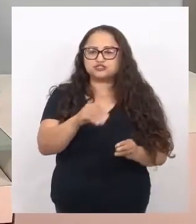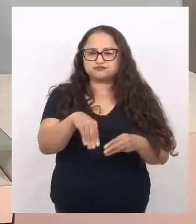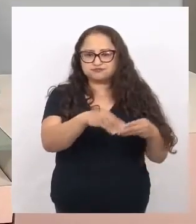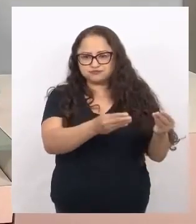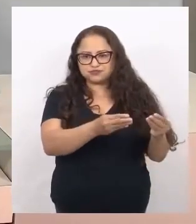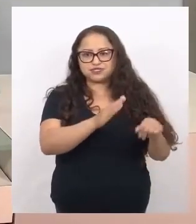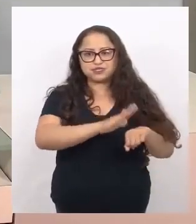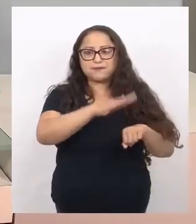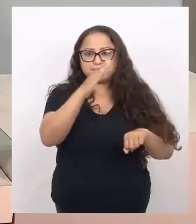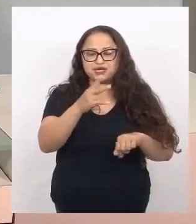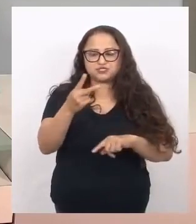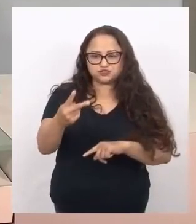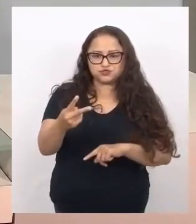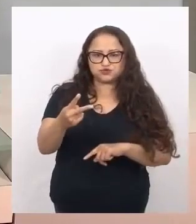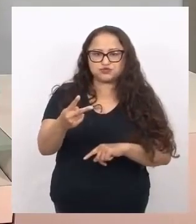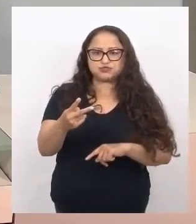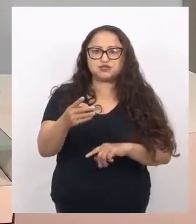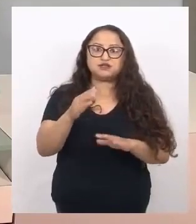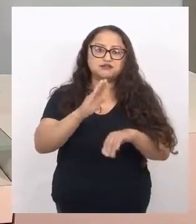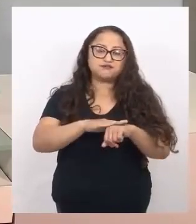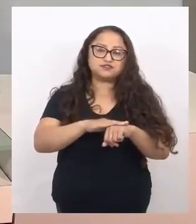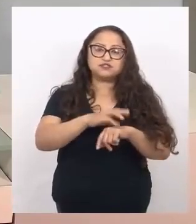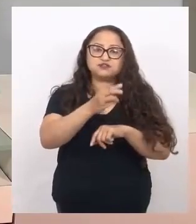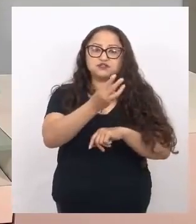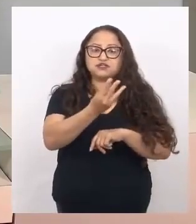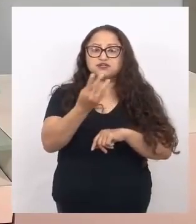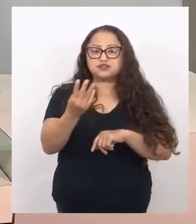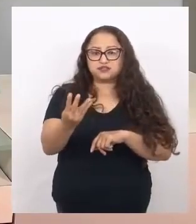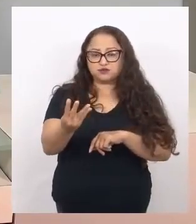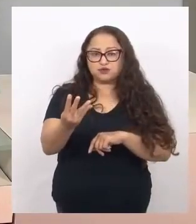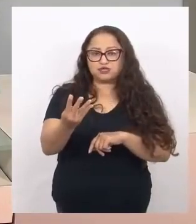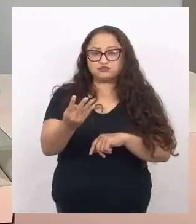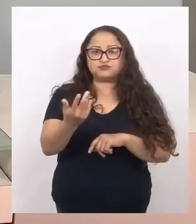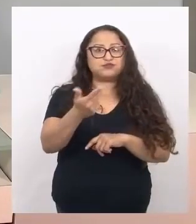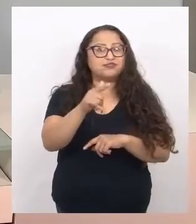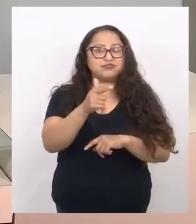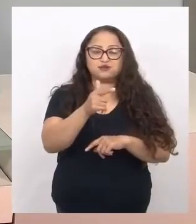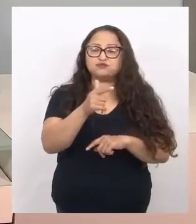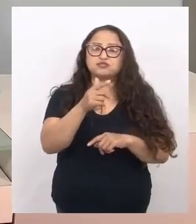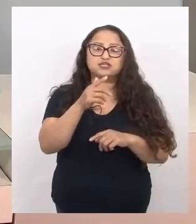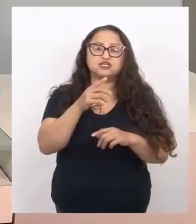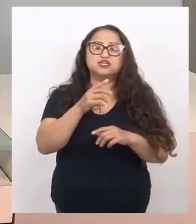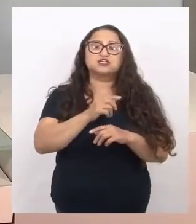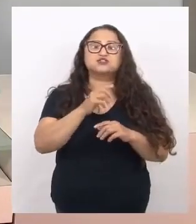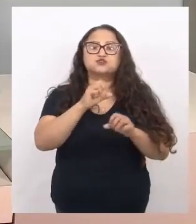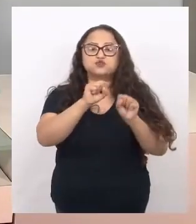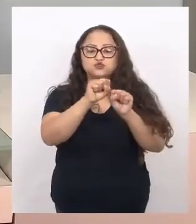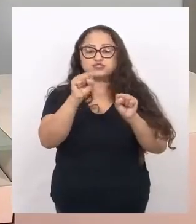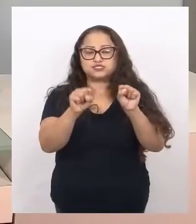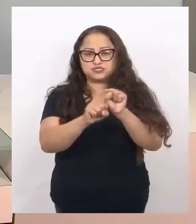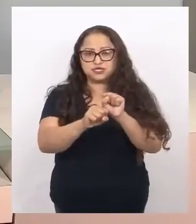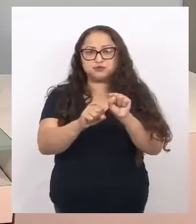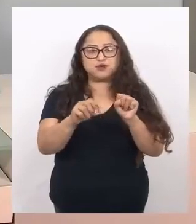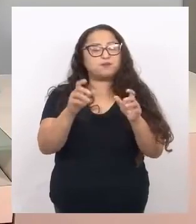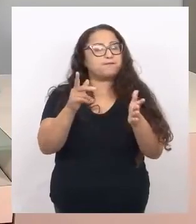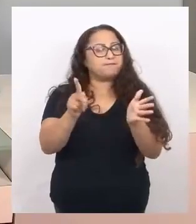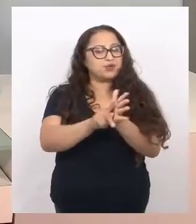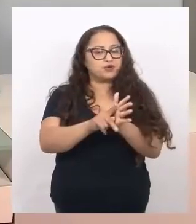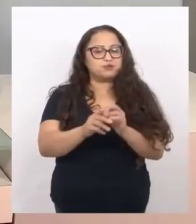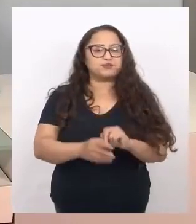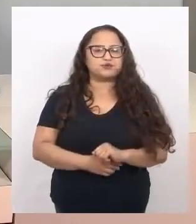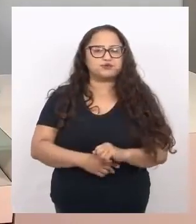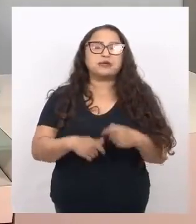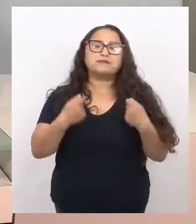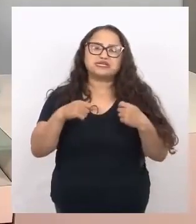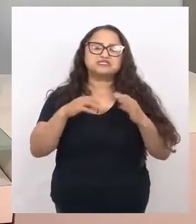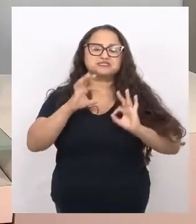direito a mais 2, estaria dando 34, só que não existe 34 no mesmo vínculo. Então, eu tenho que ajeitar para caber esse